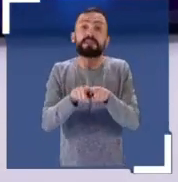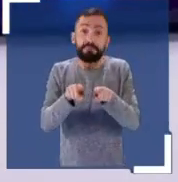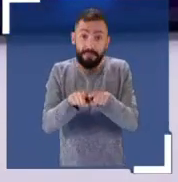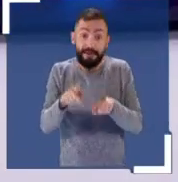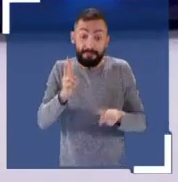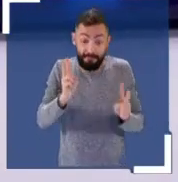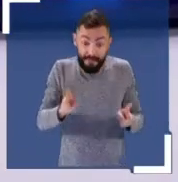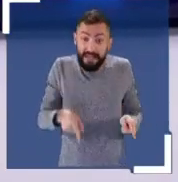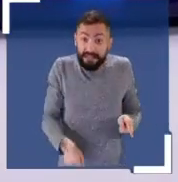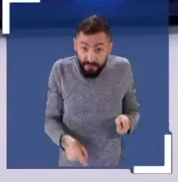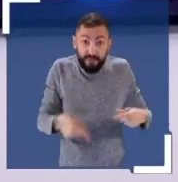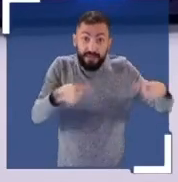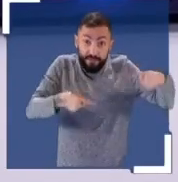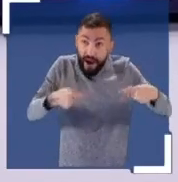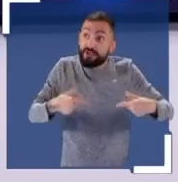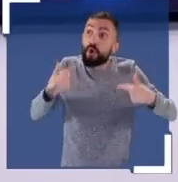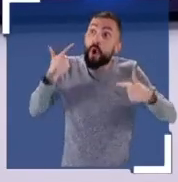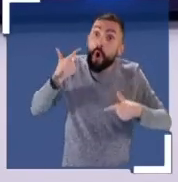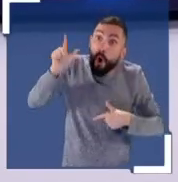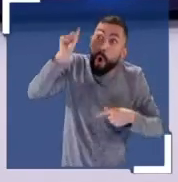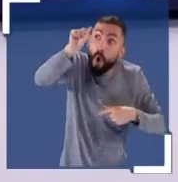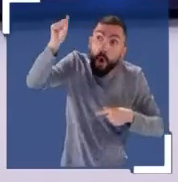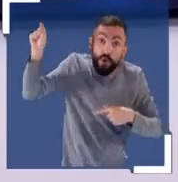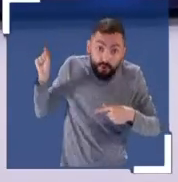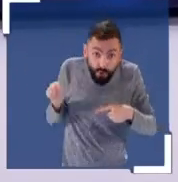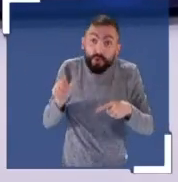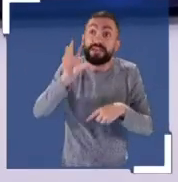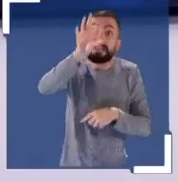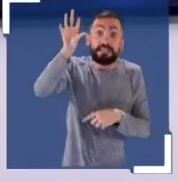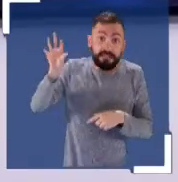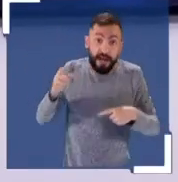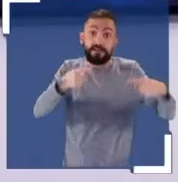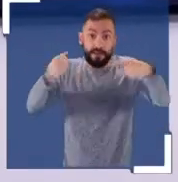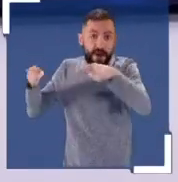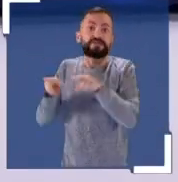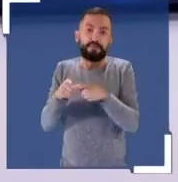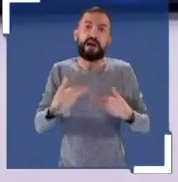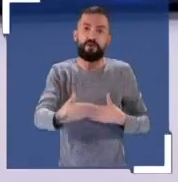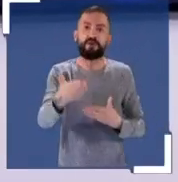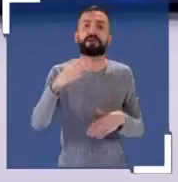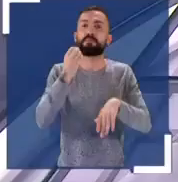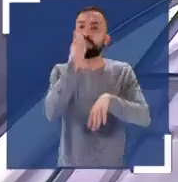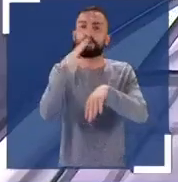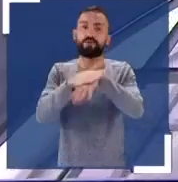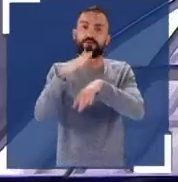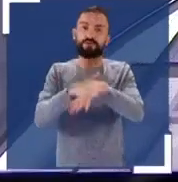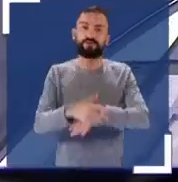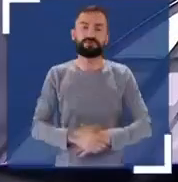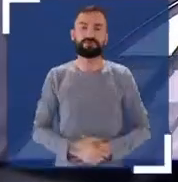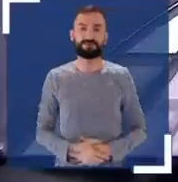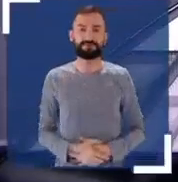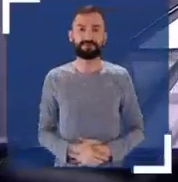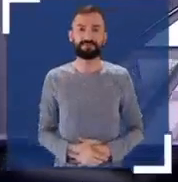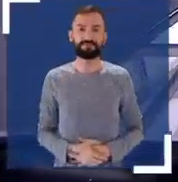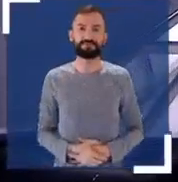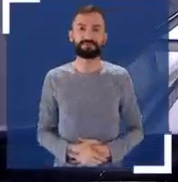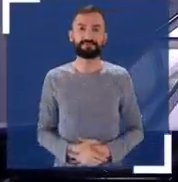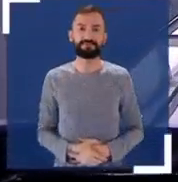deste e de outros debates que aconteceram hoje em todo o país. Boa noite.